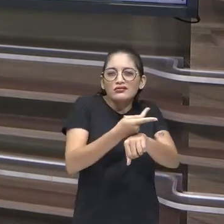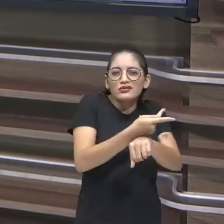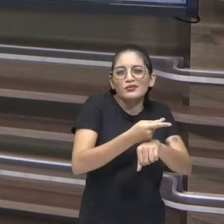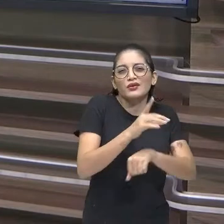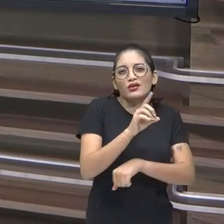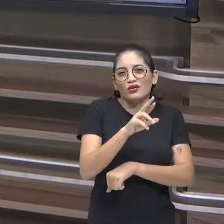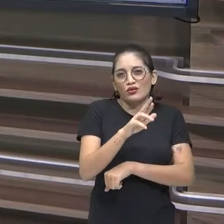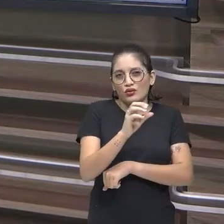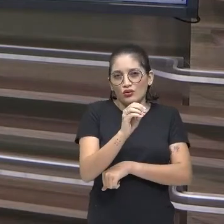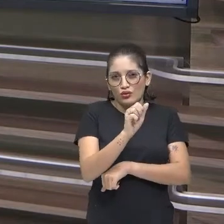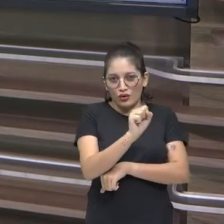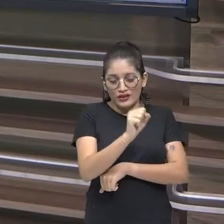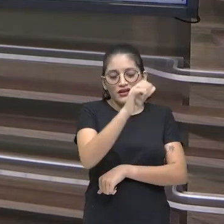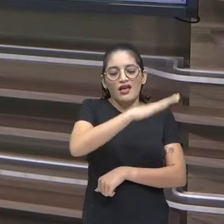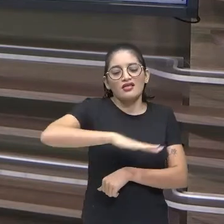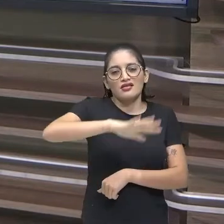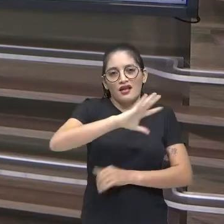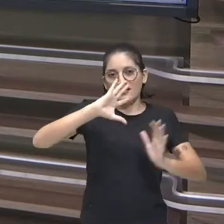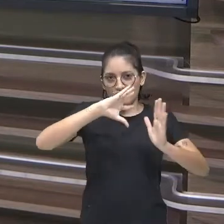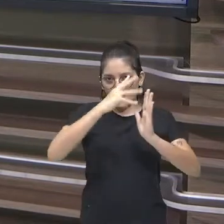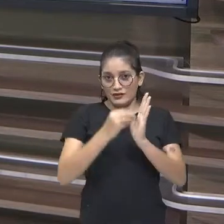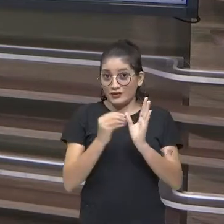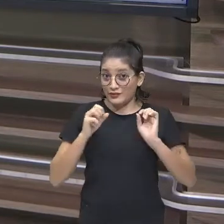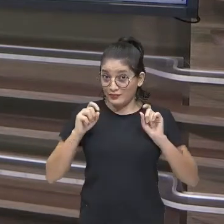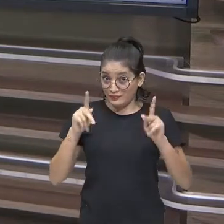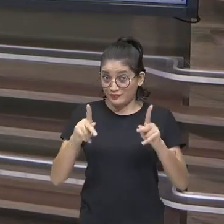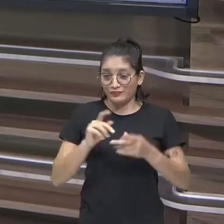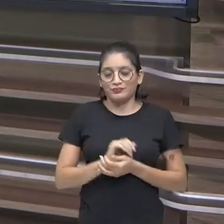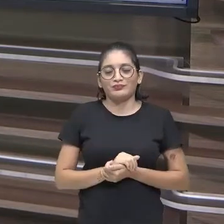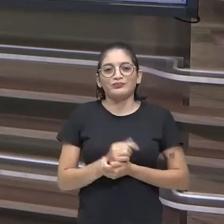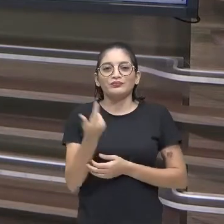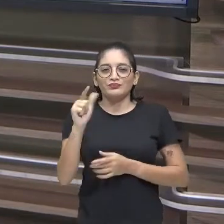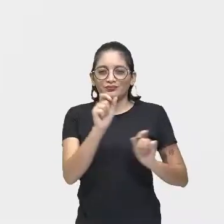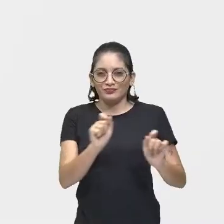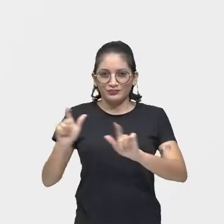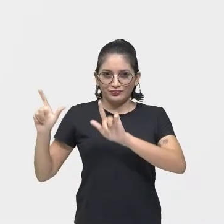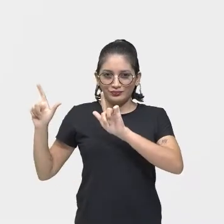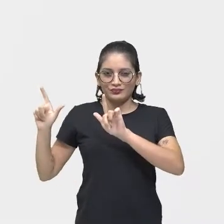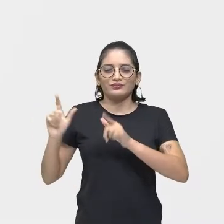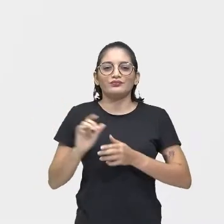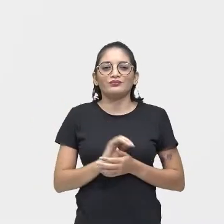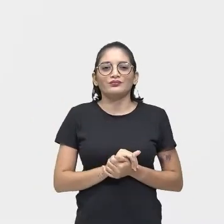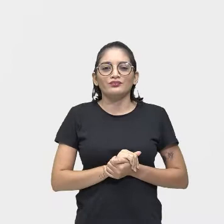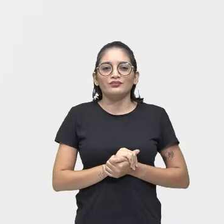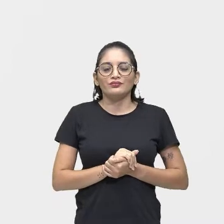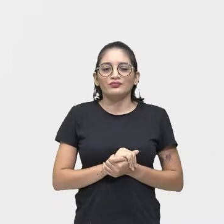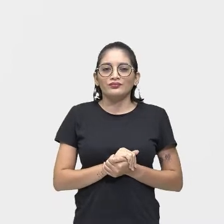na região amazônica. Ok, gente? Próximo slide para a gente.